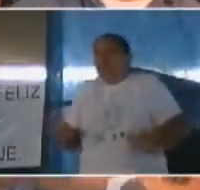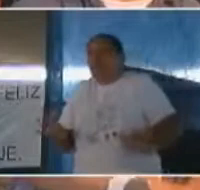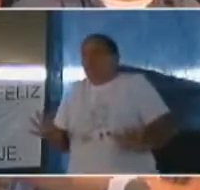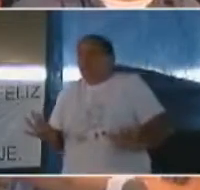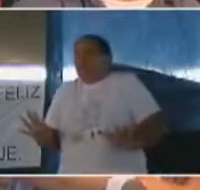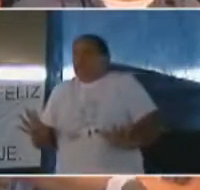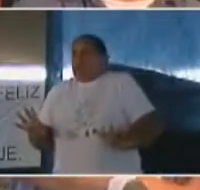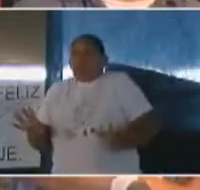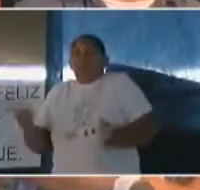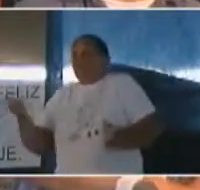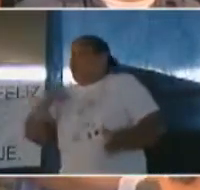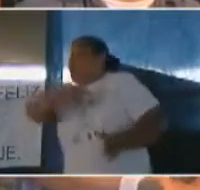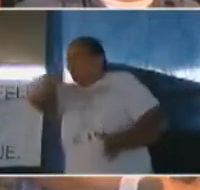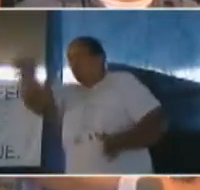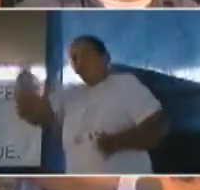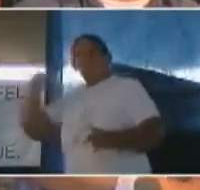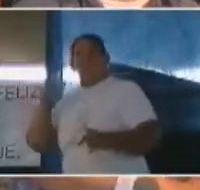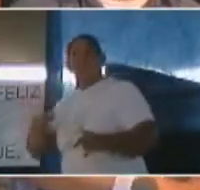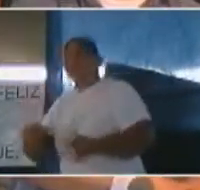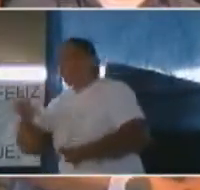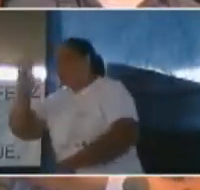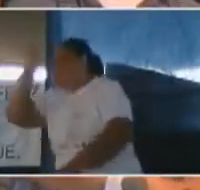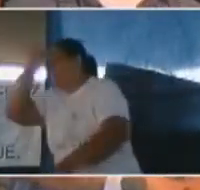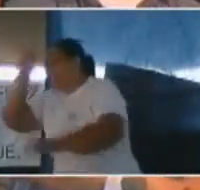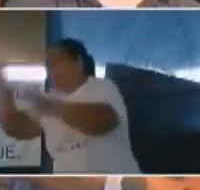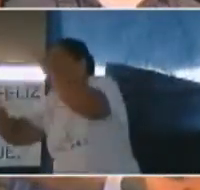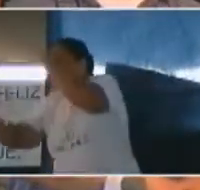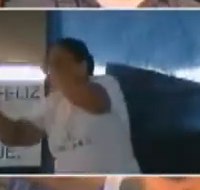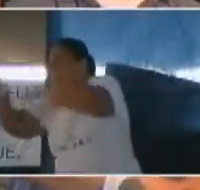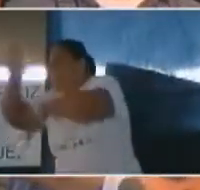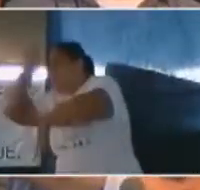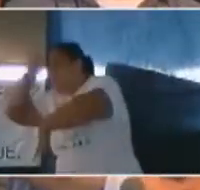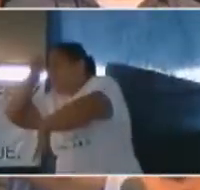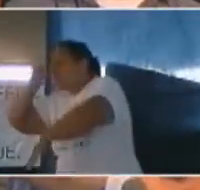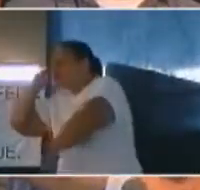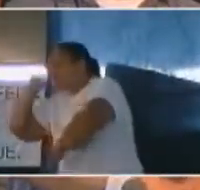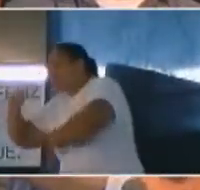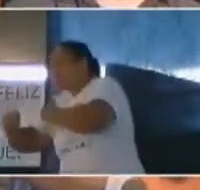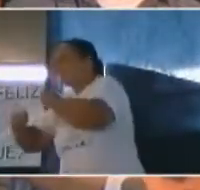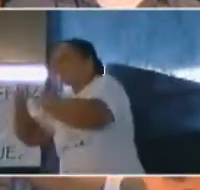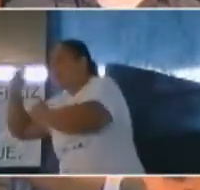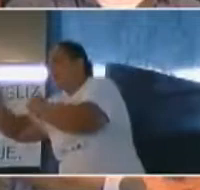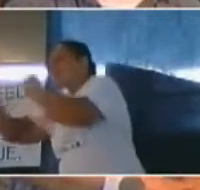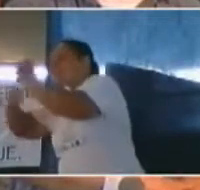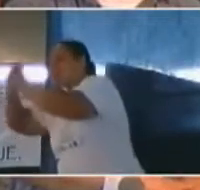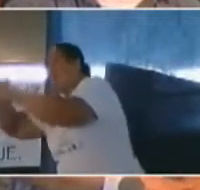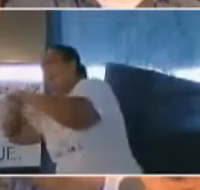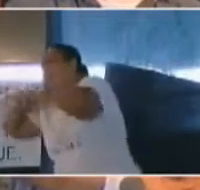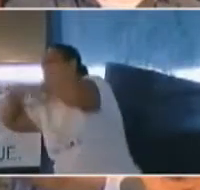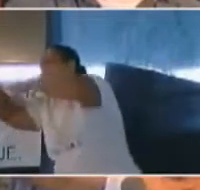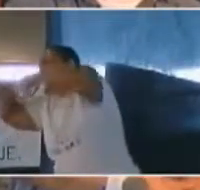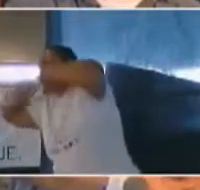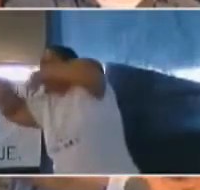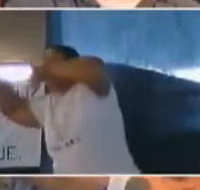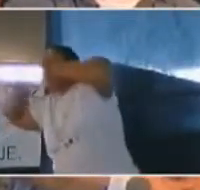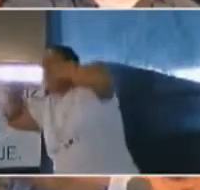a gente está aqui para aprender e levar adiante ainda a palavra do